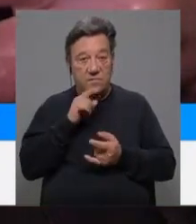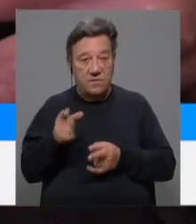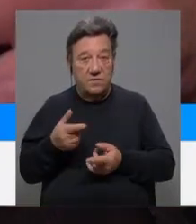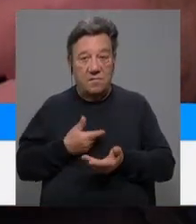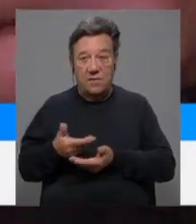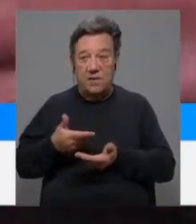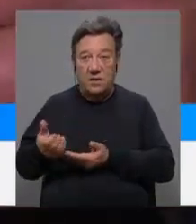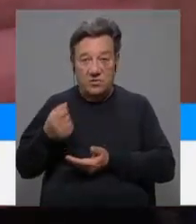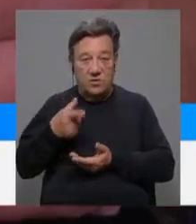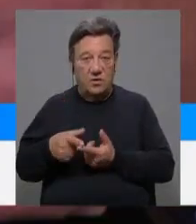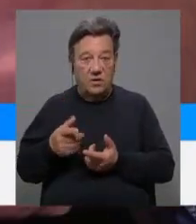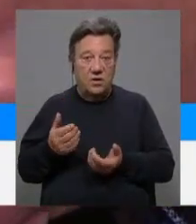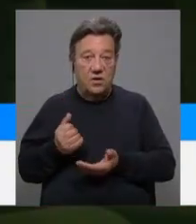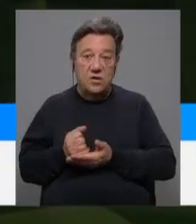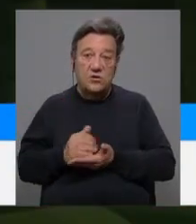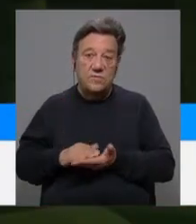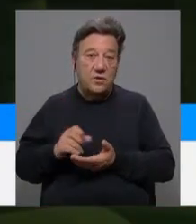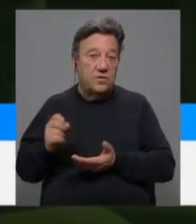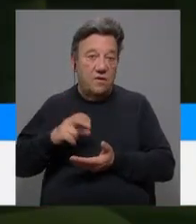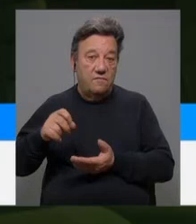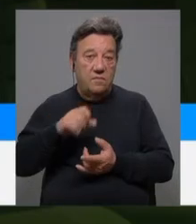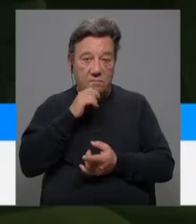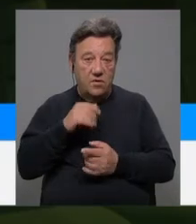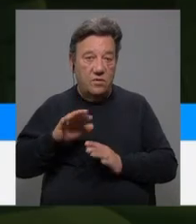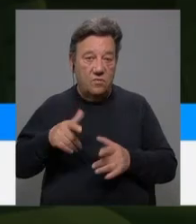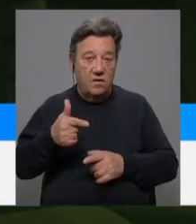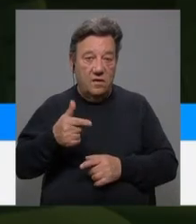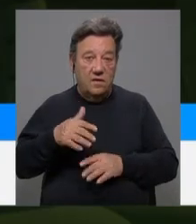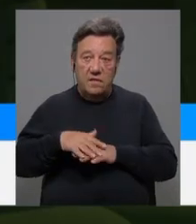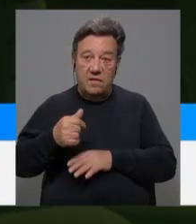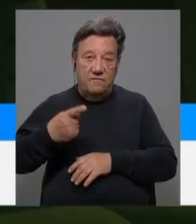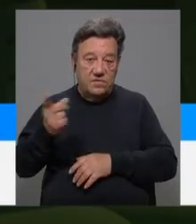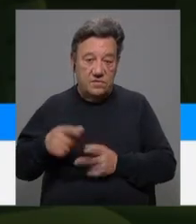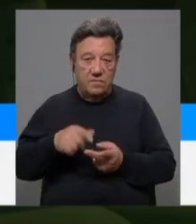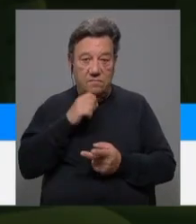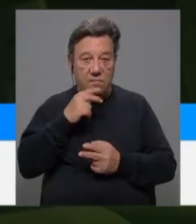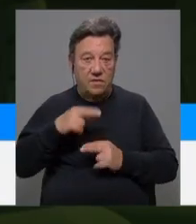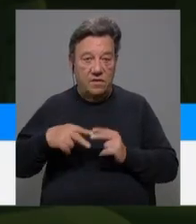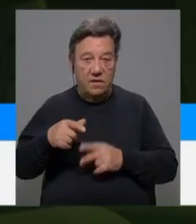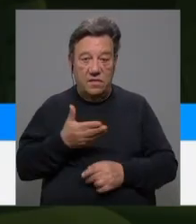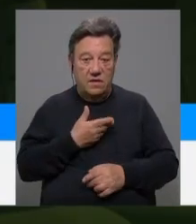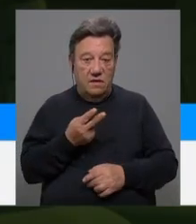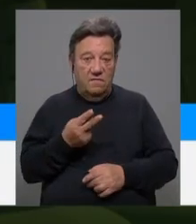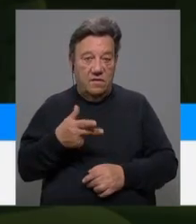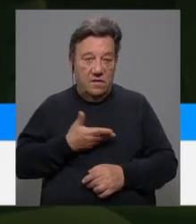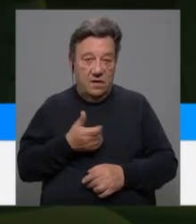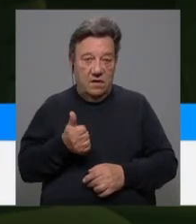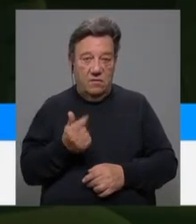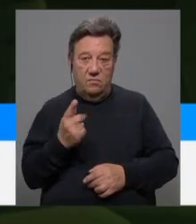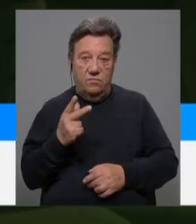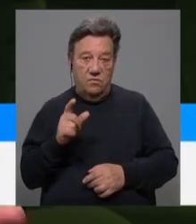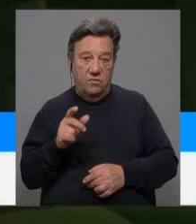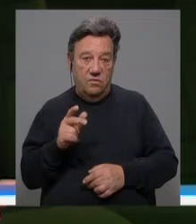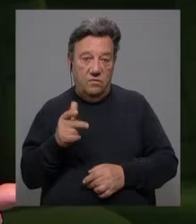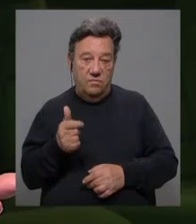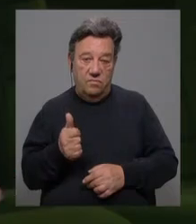partilhar a história em novos suportes. Pode passar em qualquer cadeia televisiva, pode ser editado em DVD ou Blu-ray, pode ser